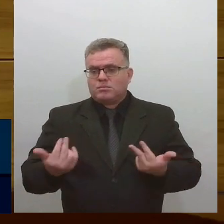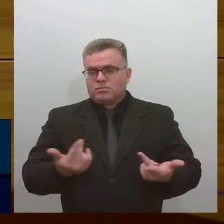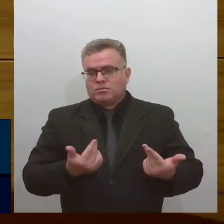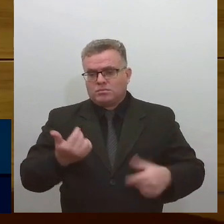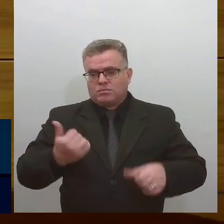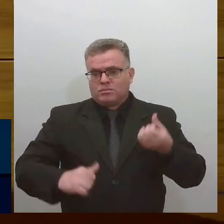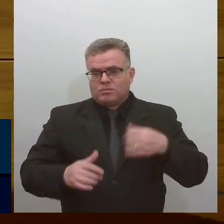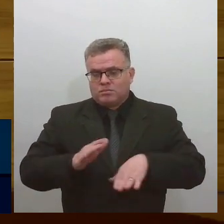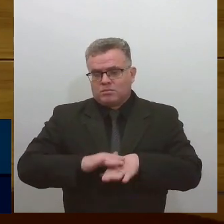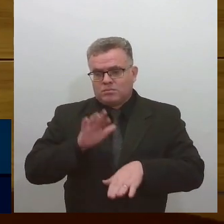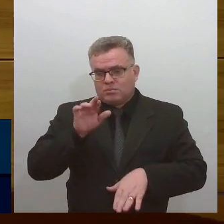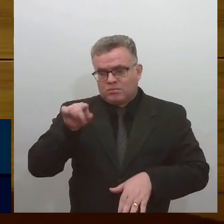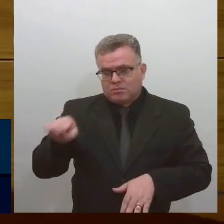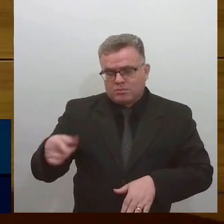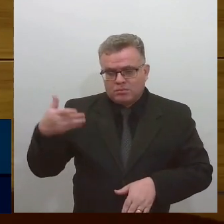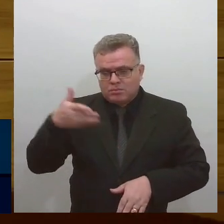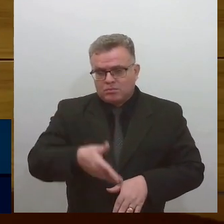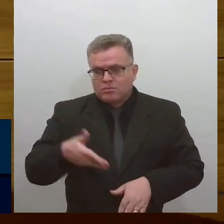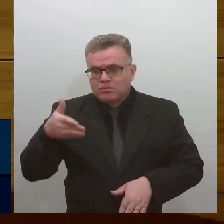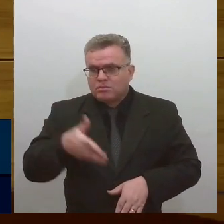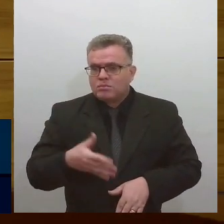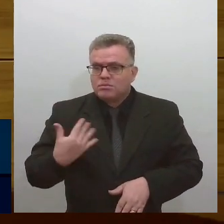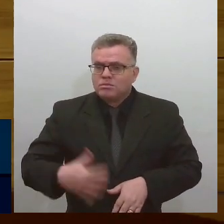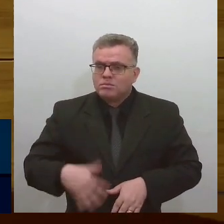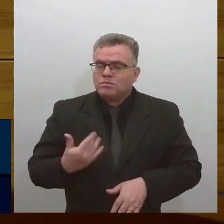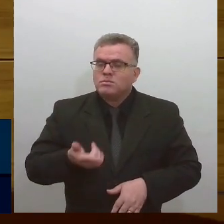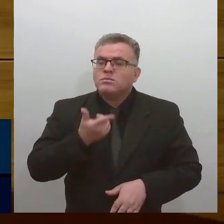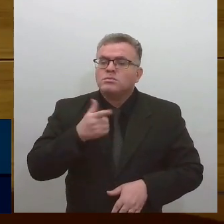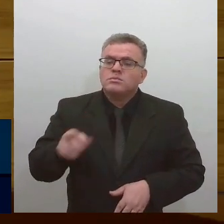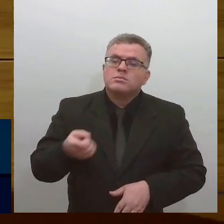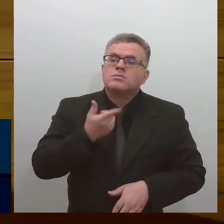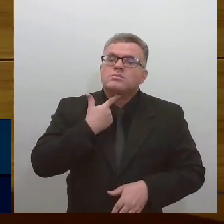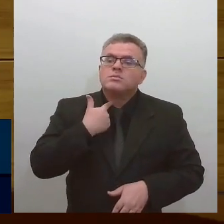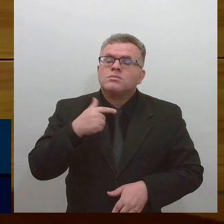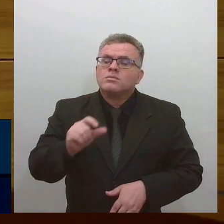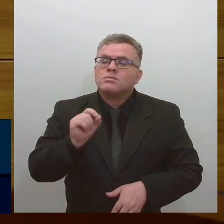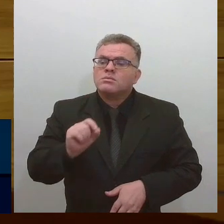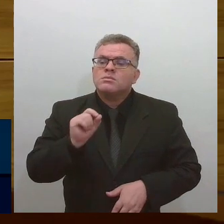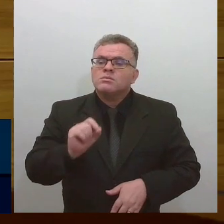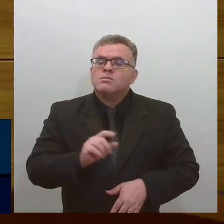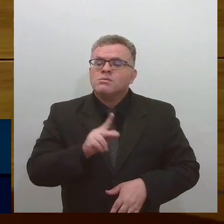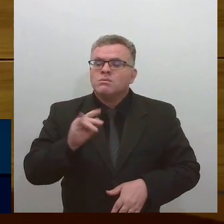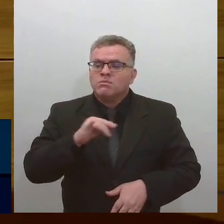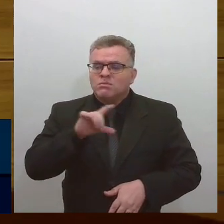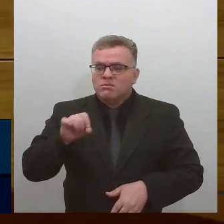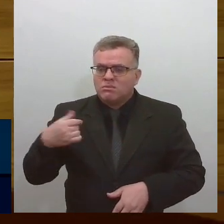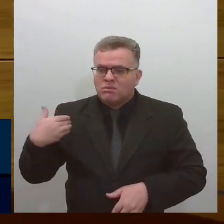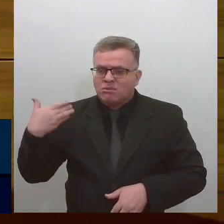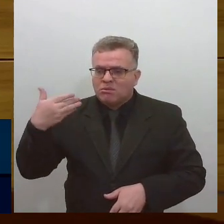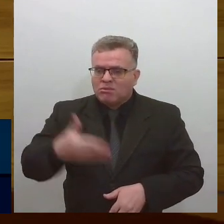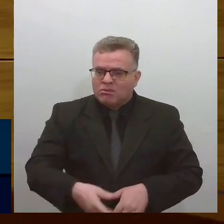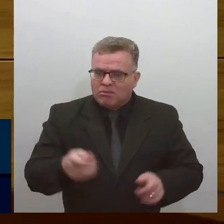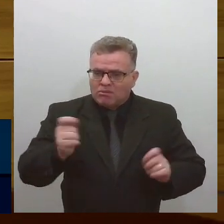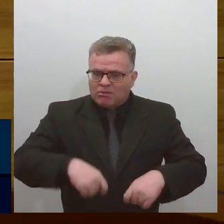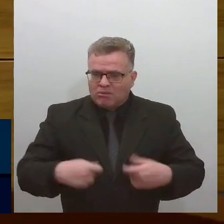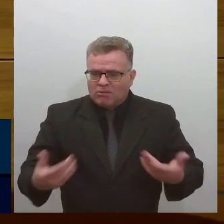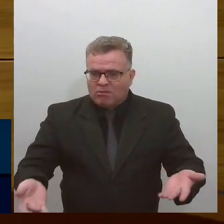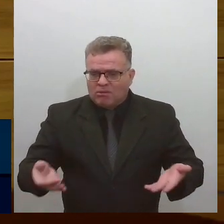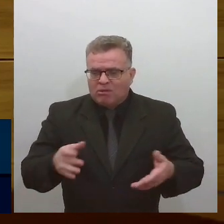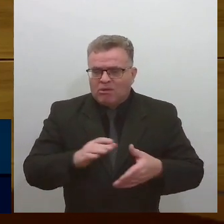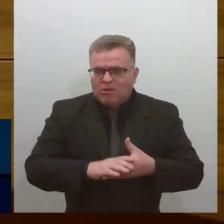rodovia então o que que é o desejo o desejo é que o usuário de caminhão o veículo comercial ele passe pelo Contorno